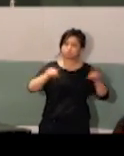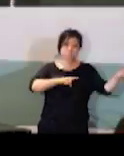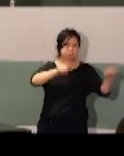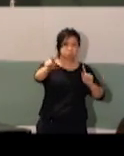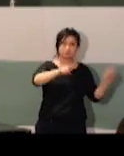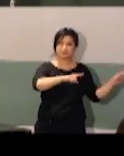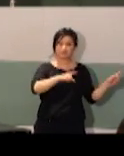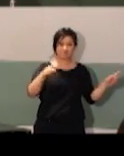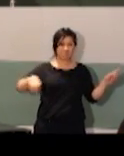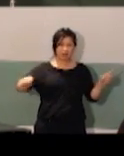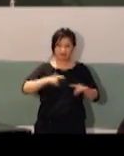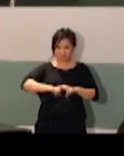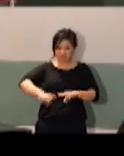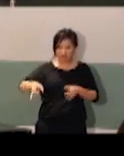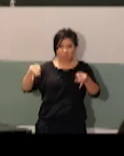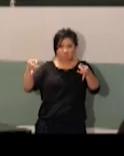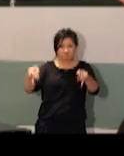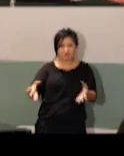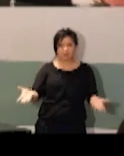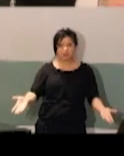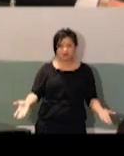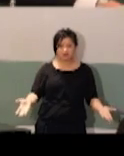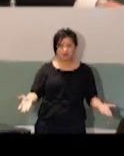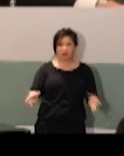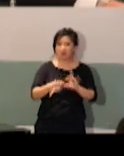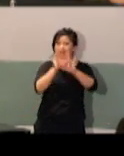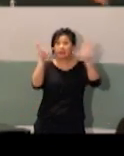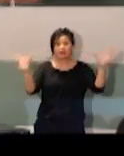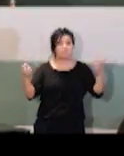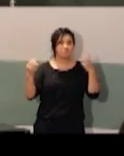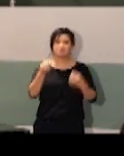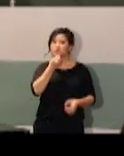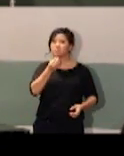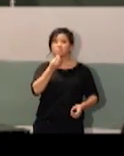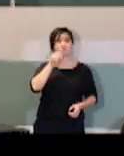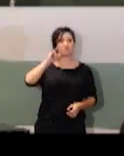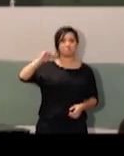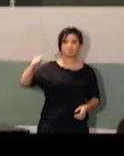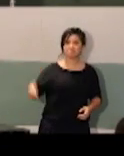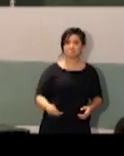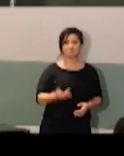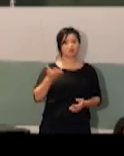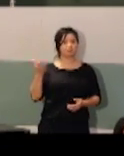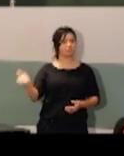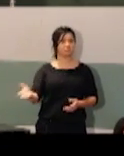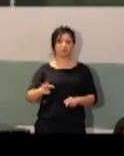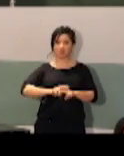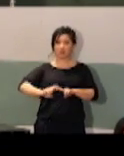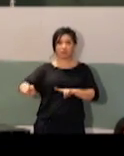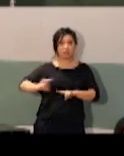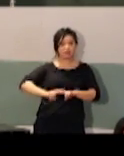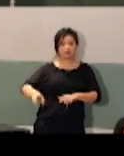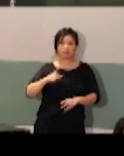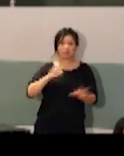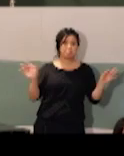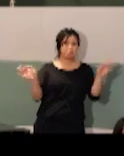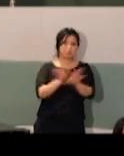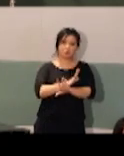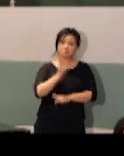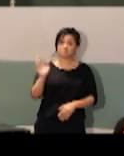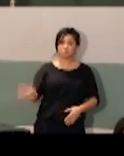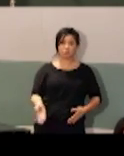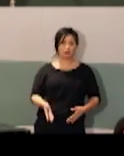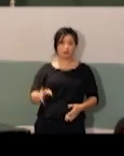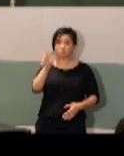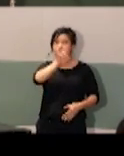toda. Abandonado e área desapropriada, livre. Nós não podemos também imaginar que essa